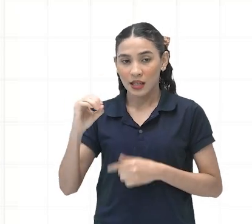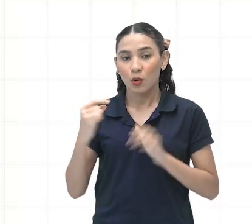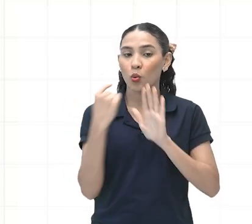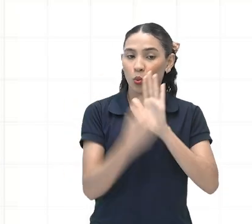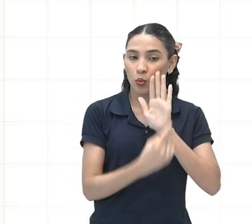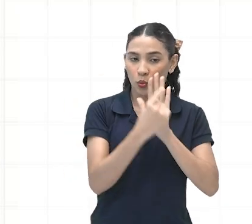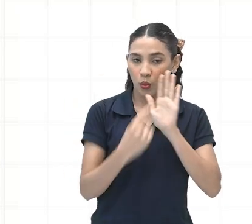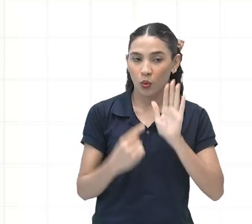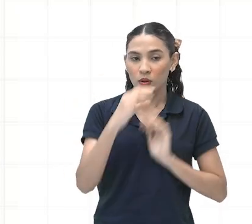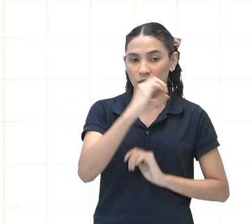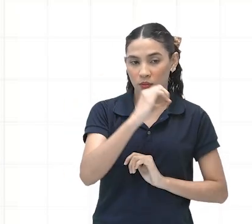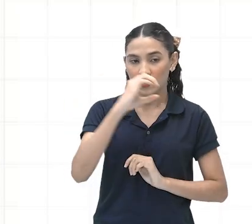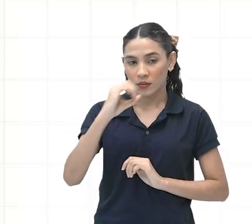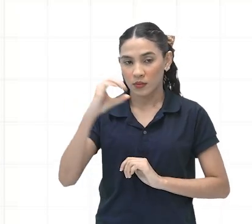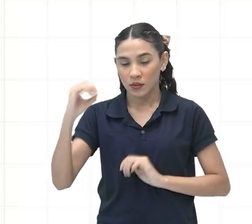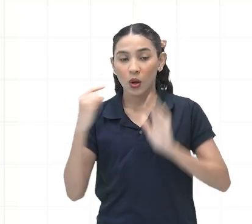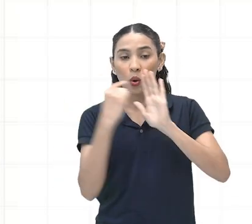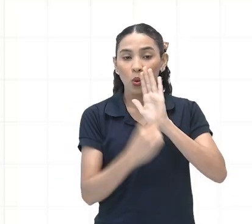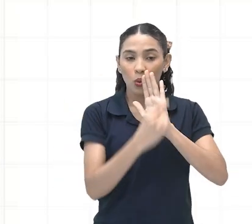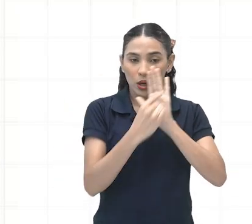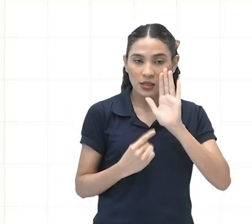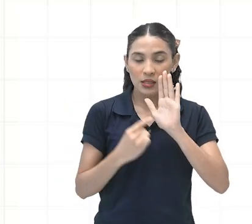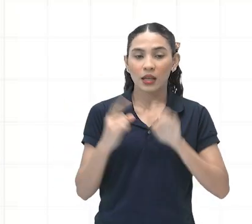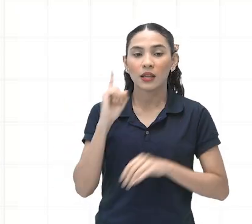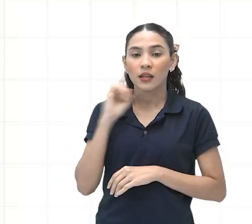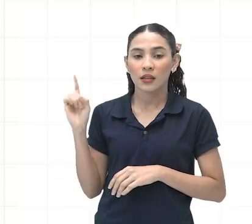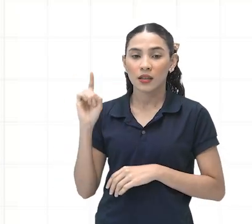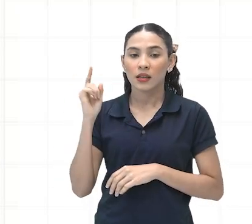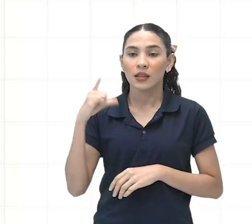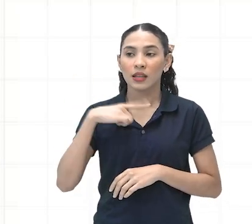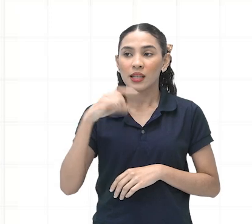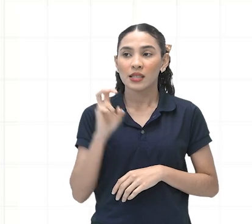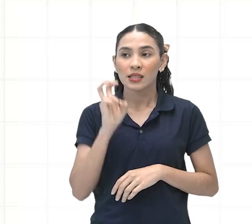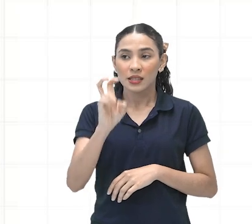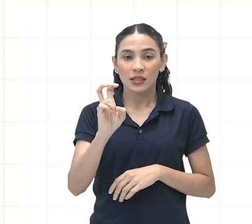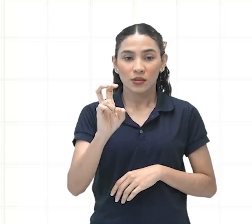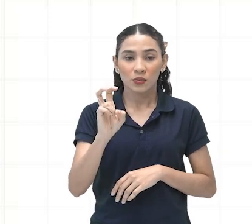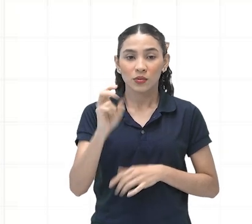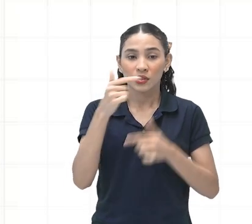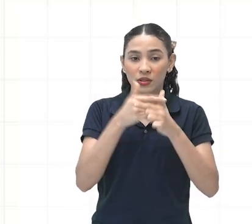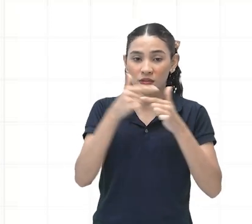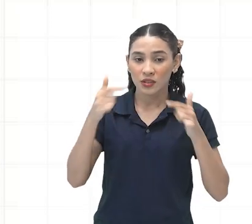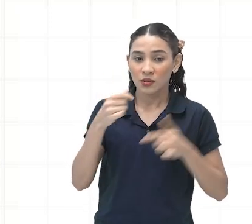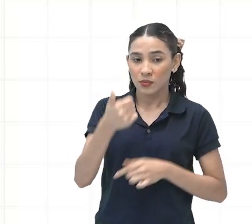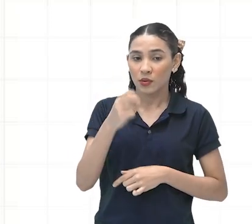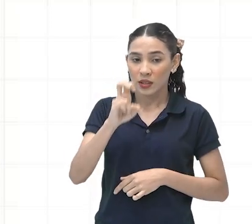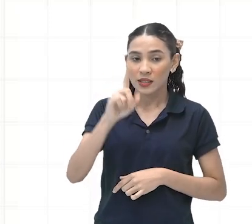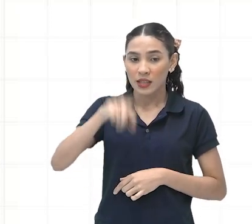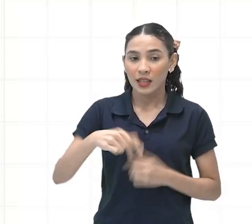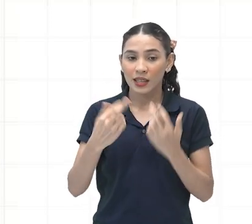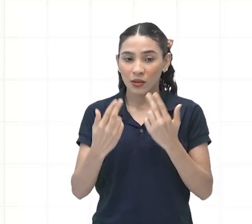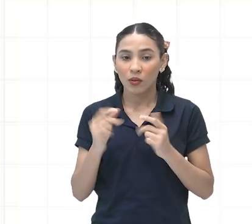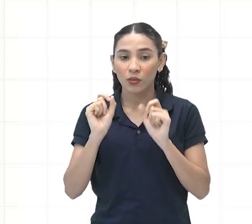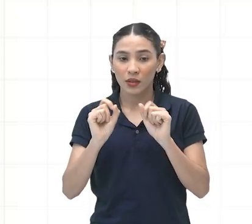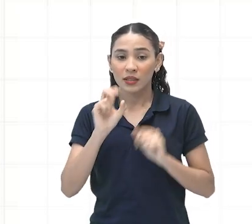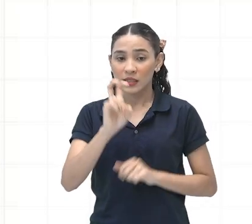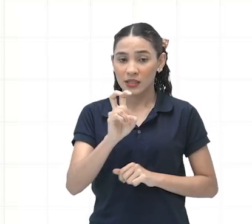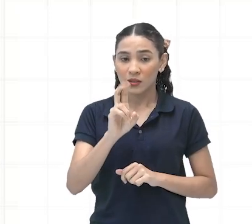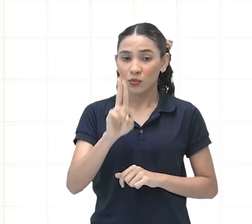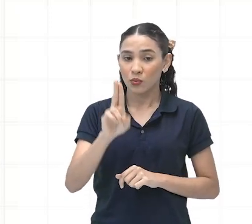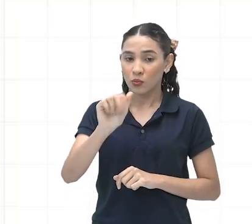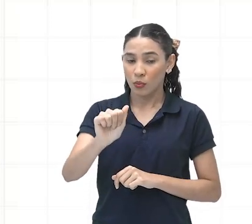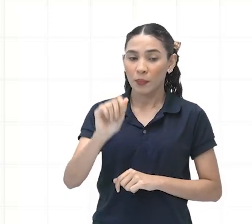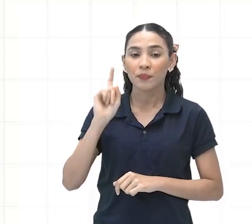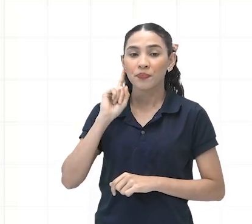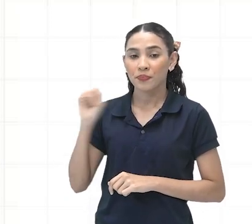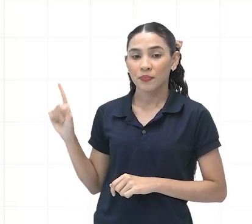0 morre com 0 aqui, ó. Então, nós vamos ficar com 5. 75 dividido por 15 é igual a 5